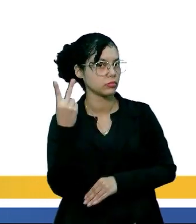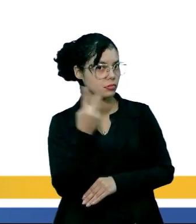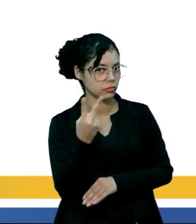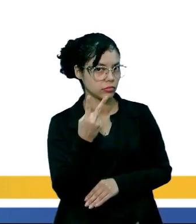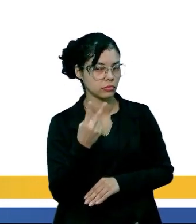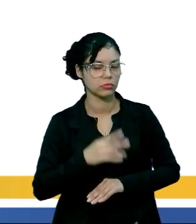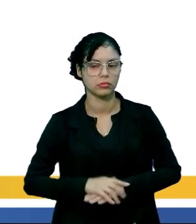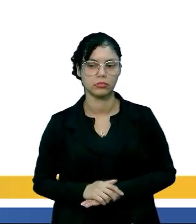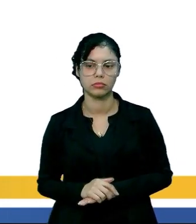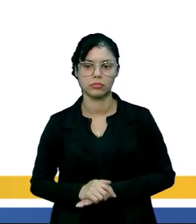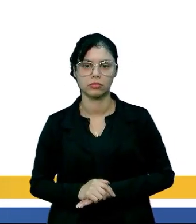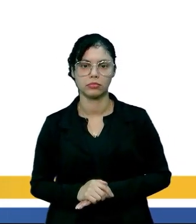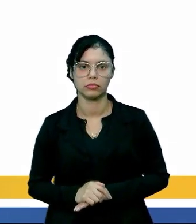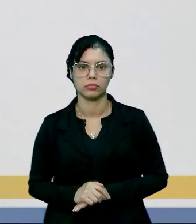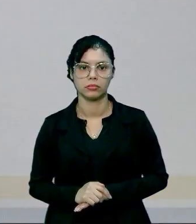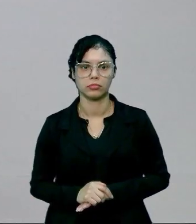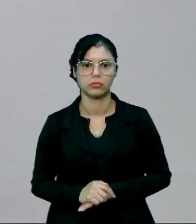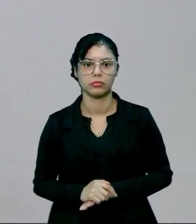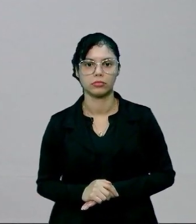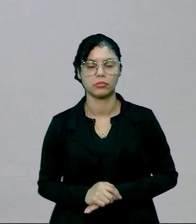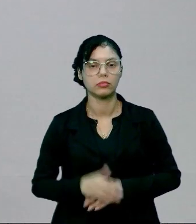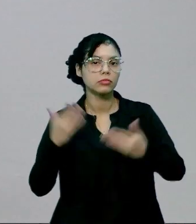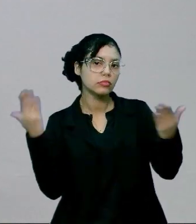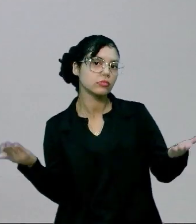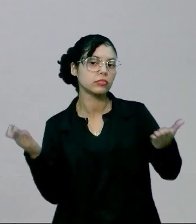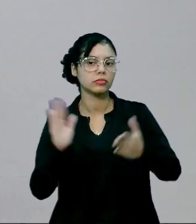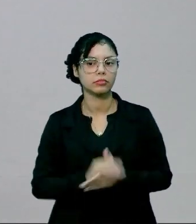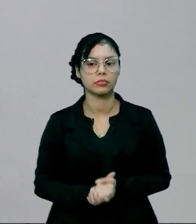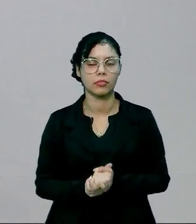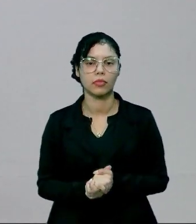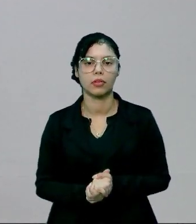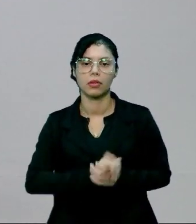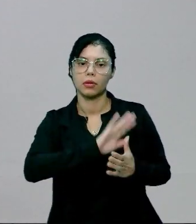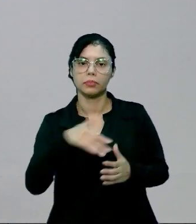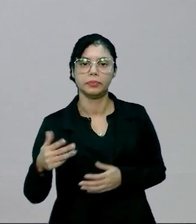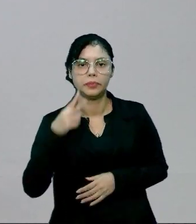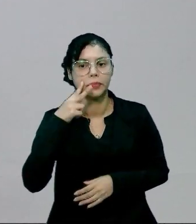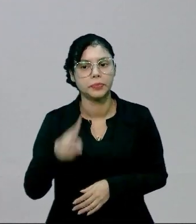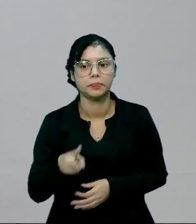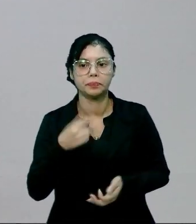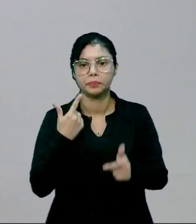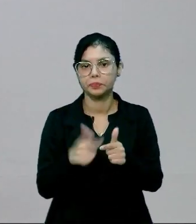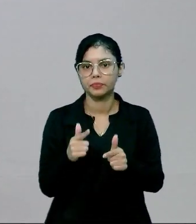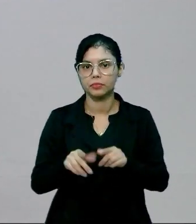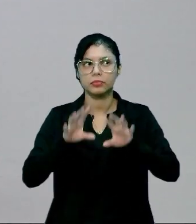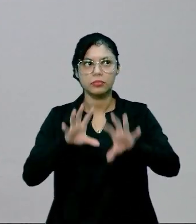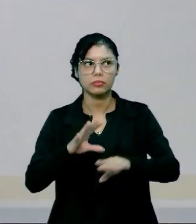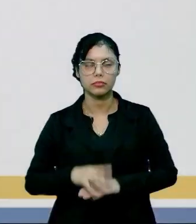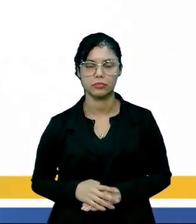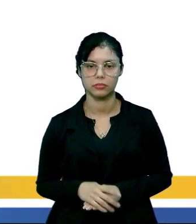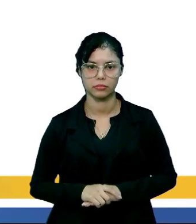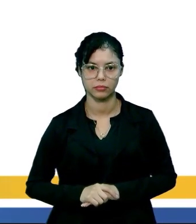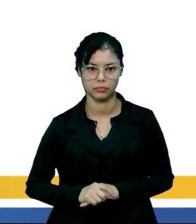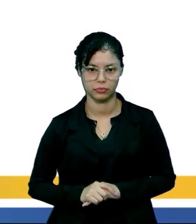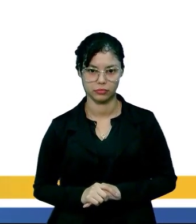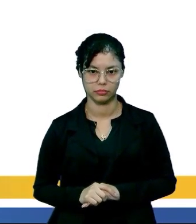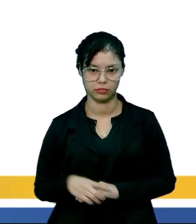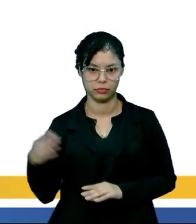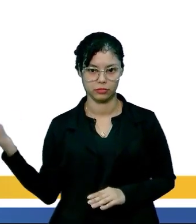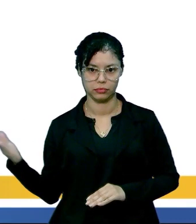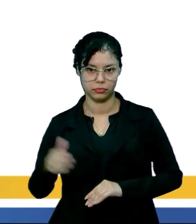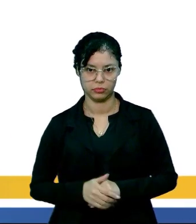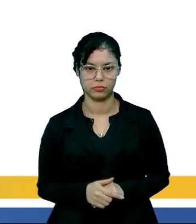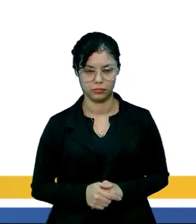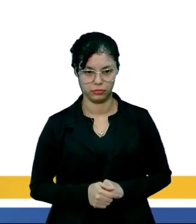Iguais 2 a 2? E aí? Quando a gente vê uma situação, nesse caso aí,